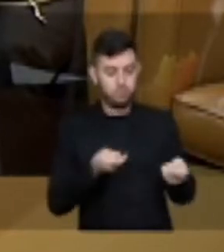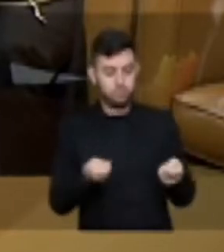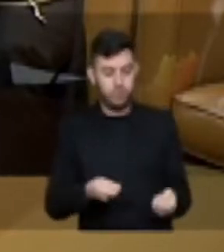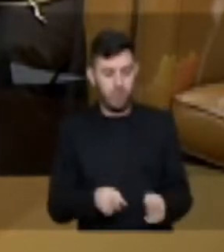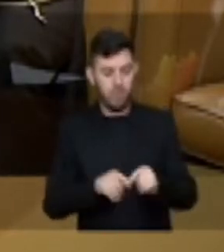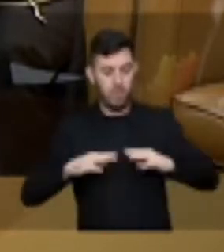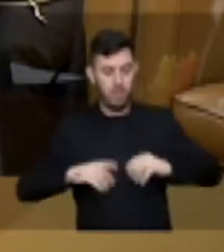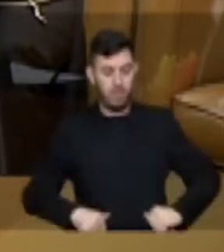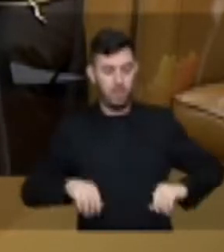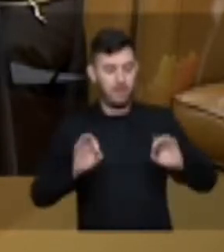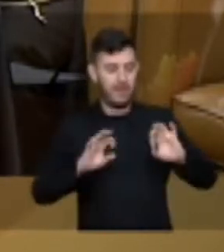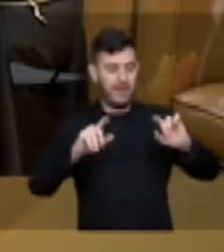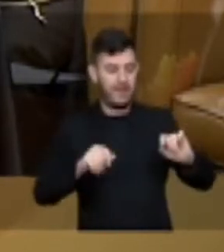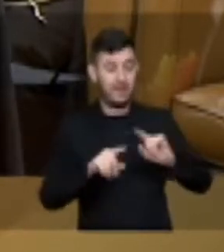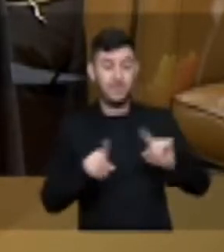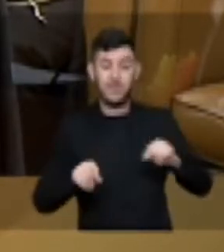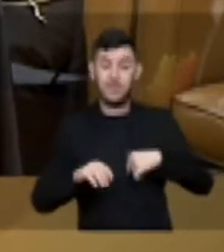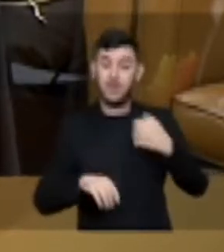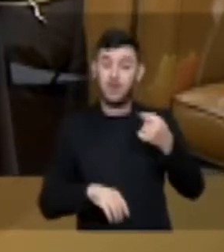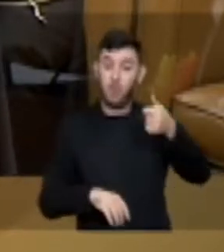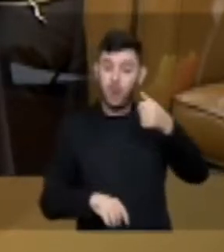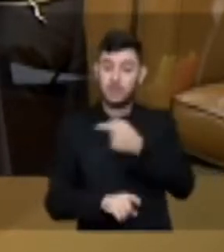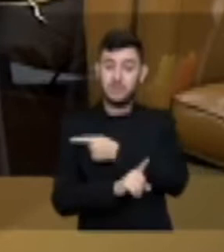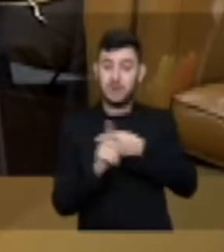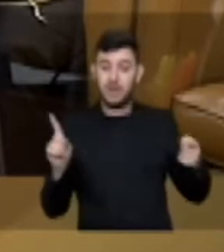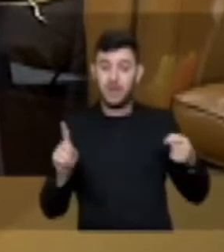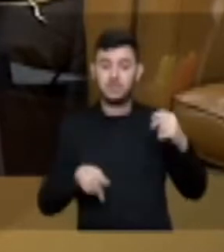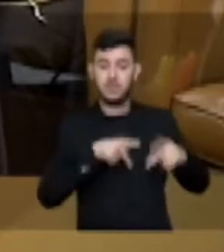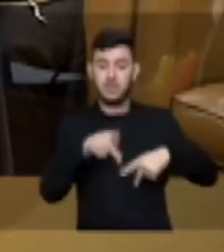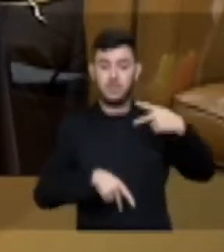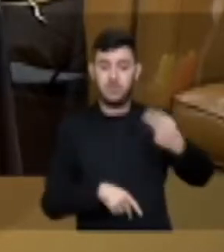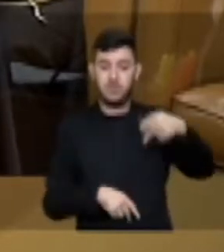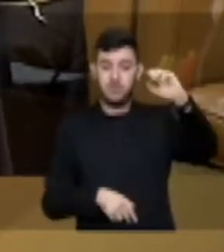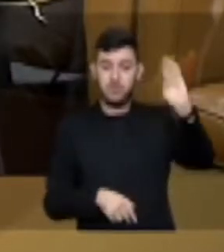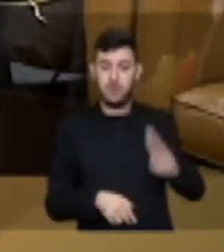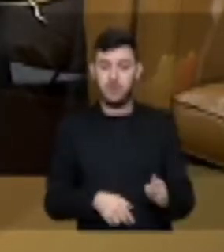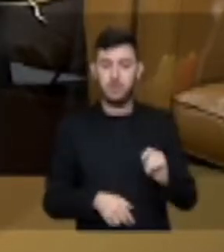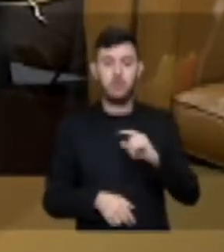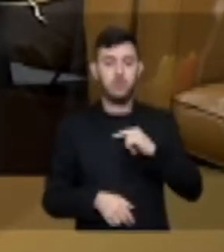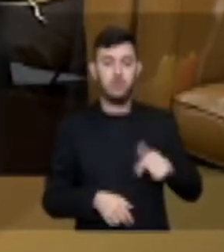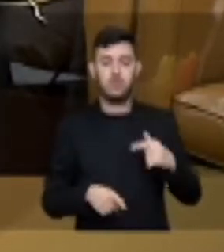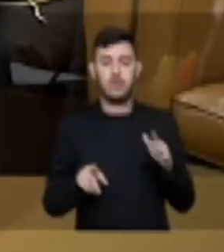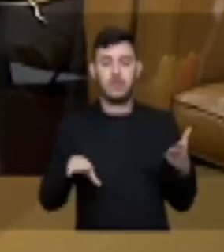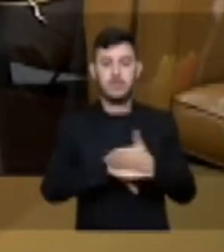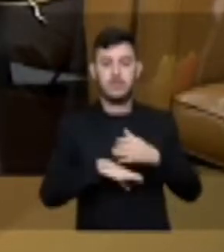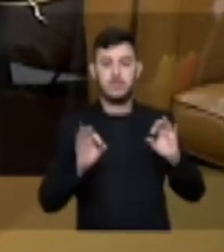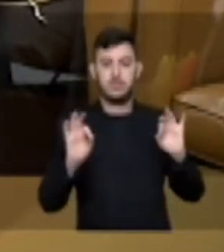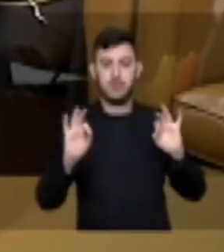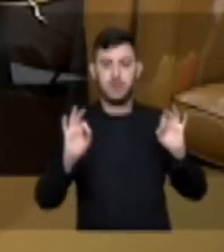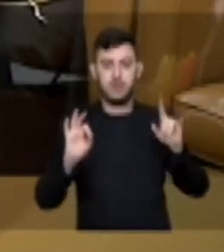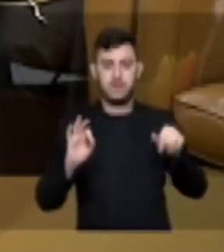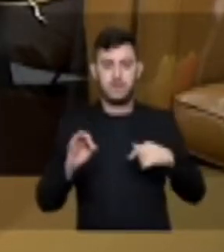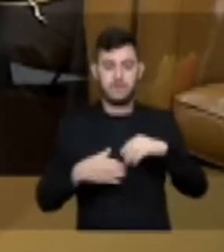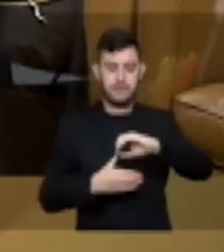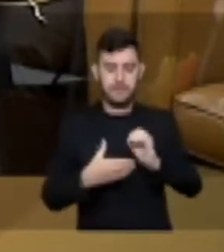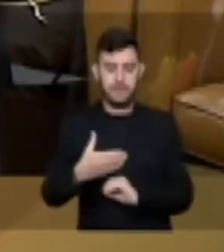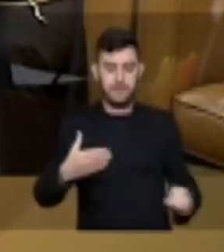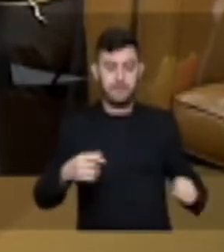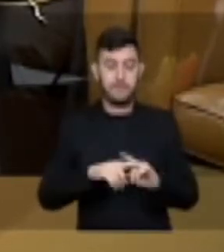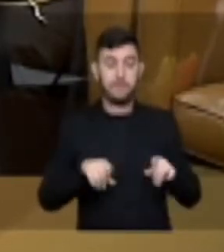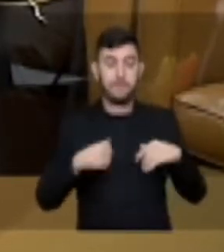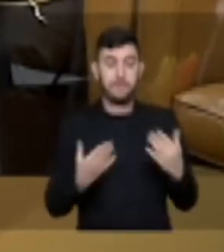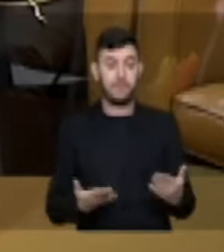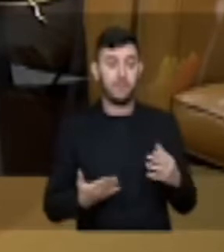da população brasileira não tem acesso a esgoto sanitário. E mesmo quando há esse acesso, a